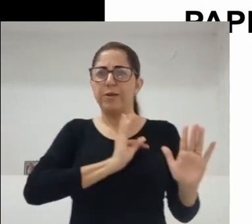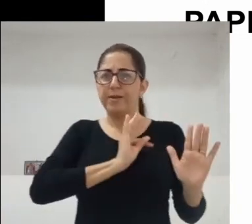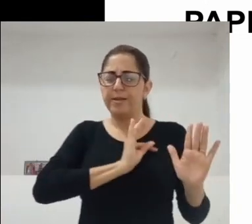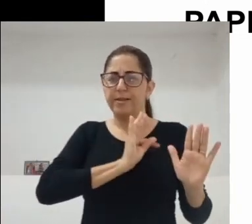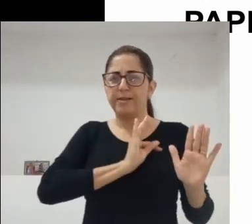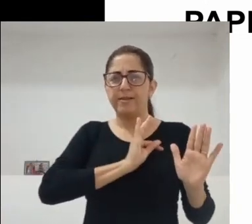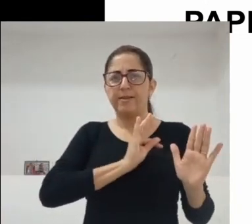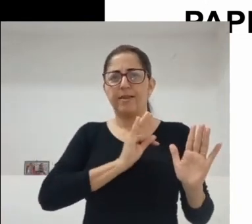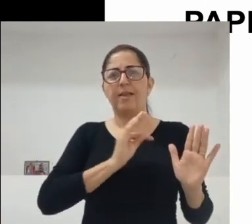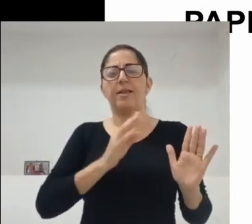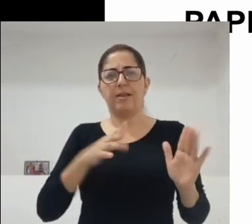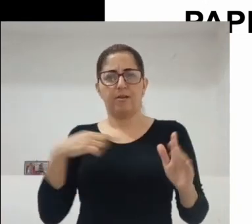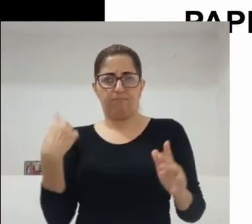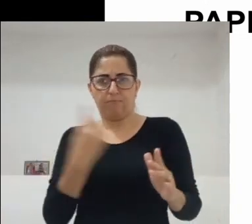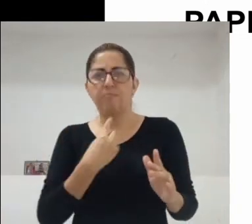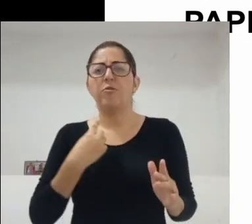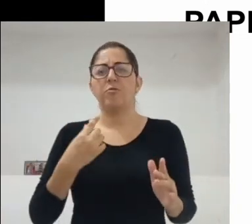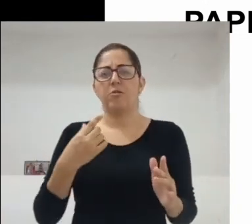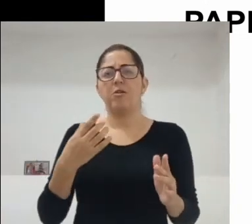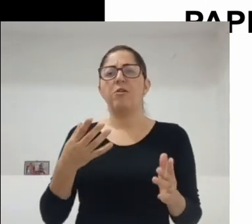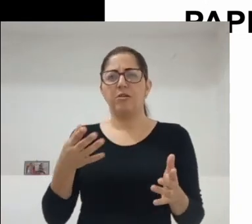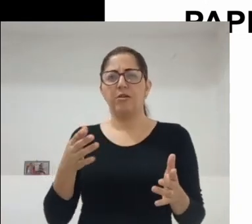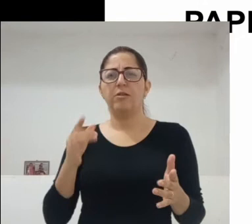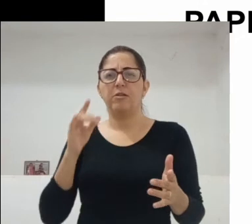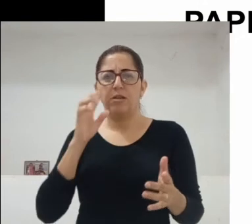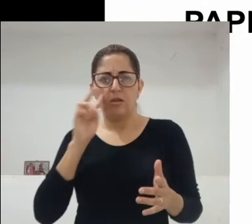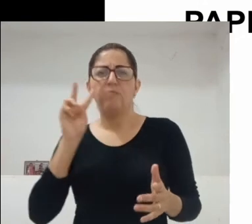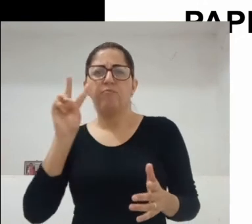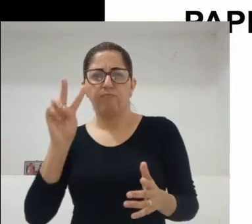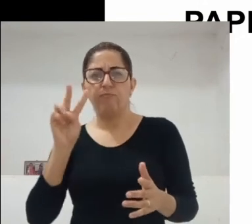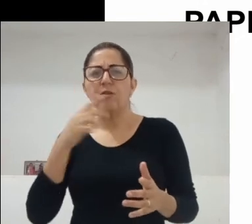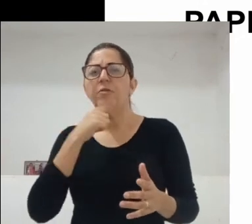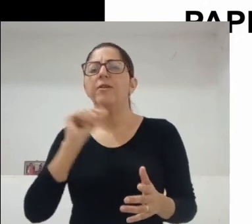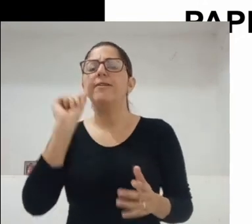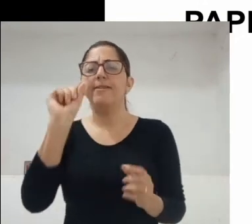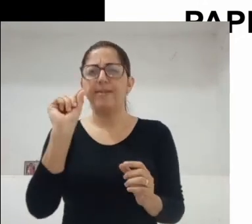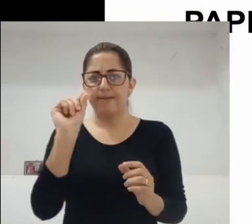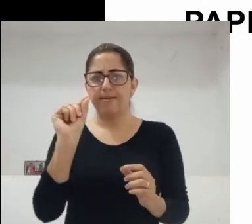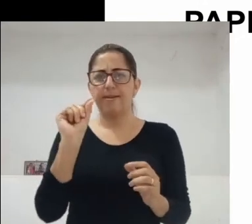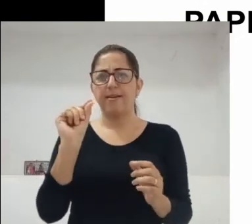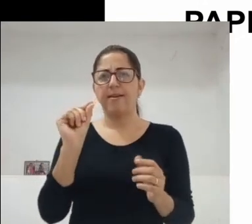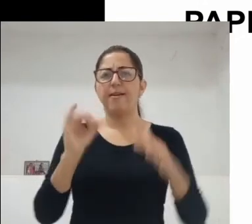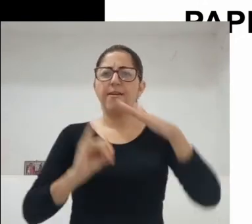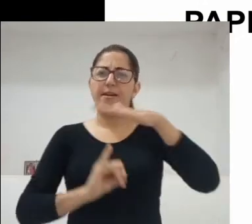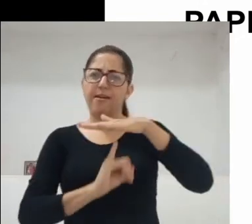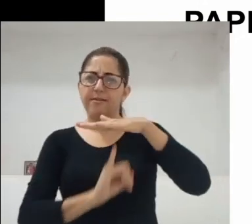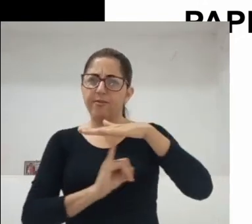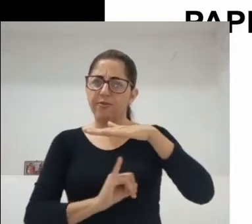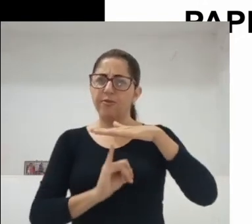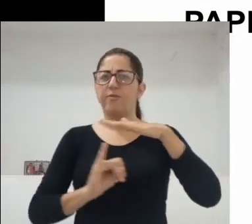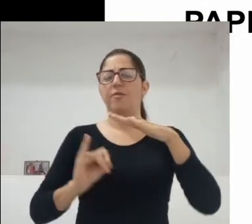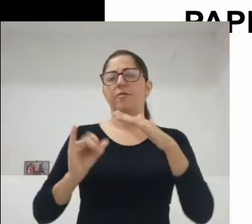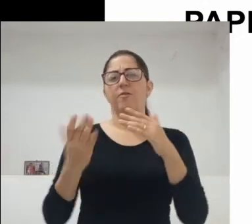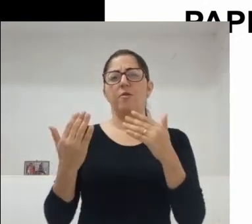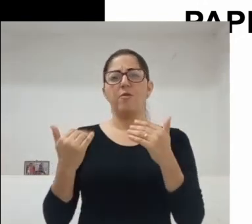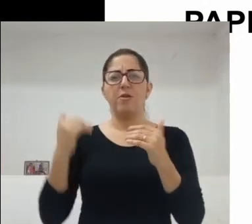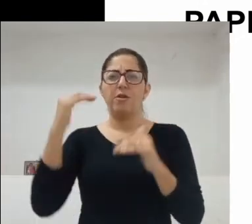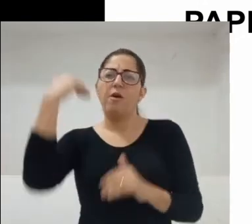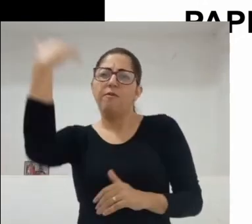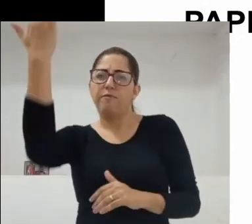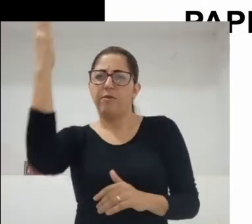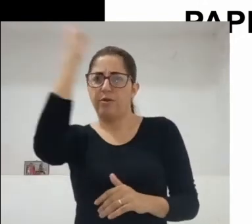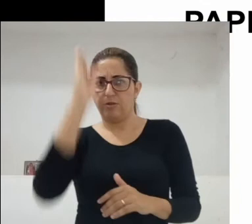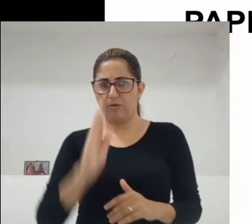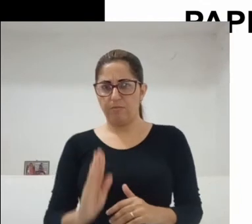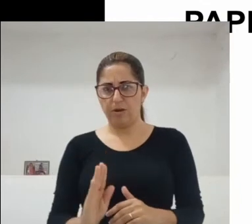nós falamos um pouquinho sobre as normas técnicas, né? Nós conhecemos um pouco quem eram esses organismos internacionais, né, que